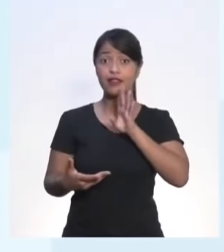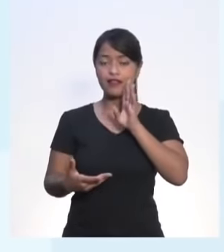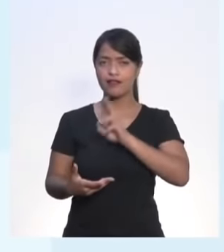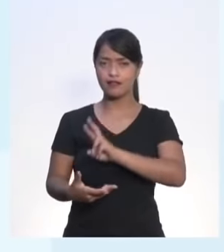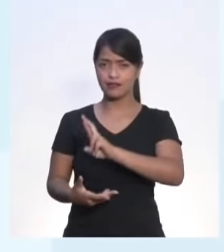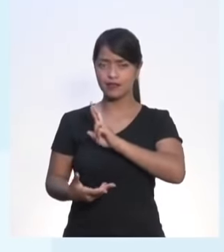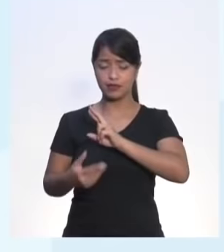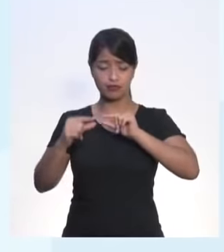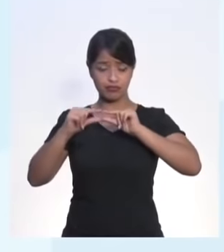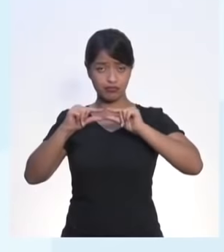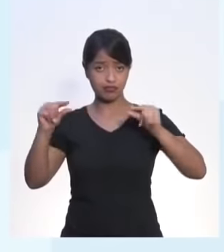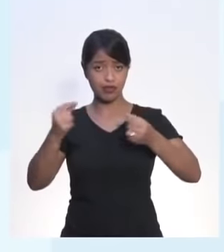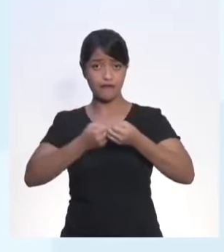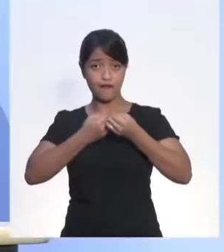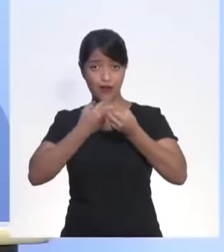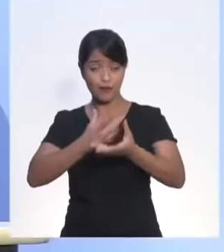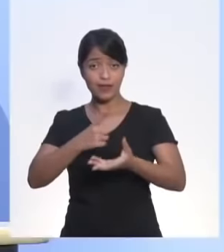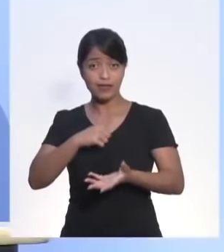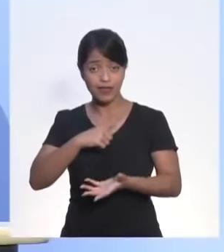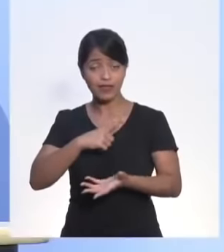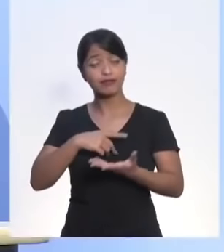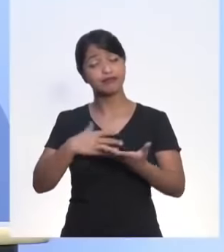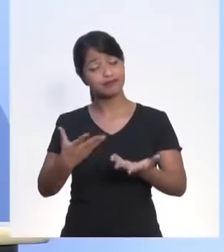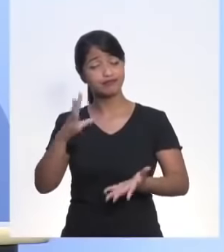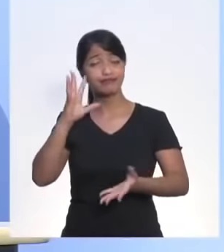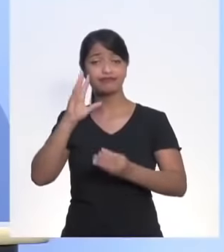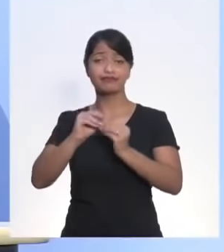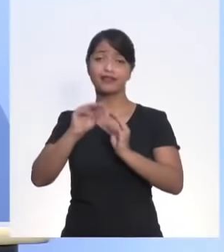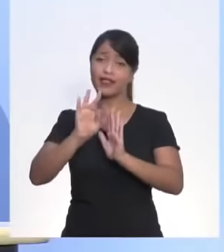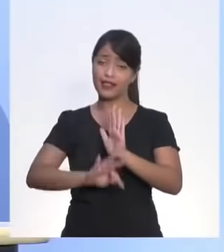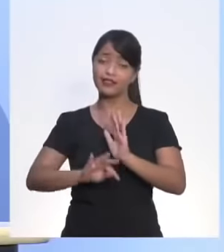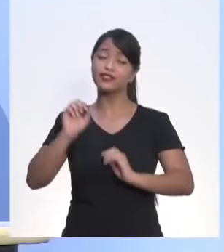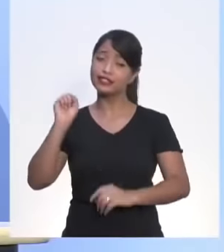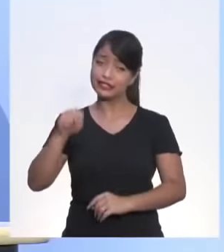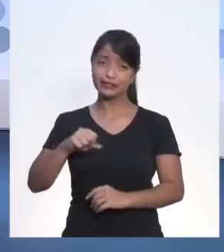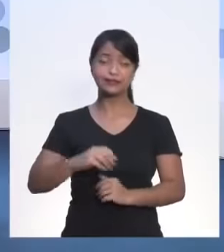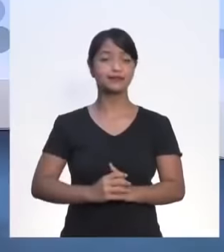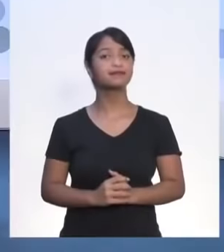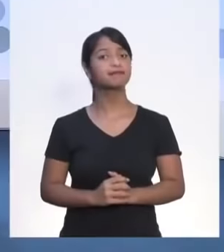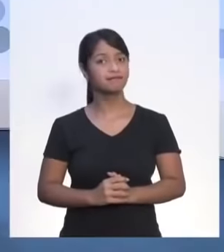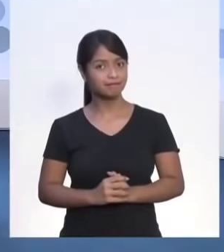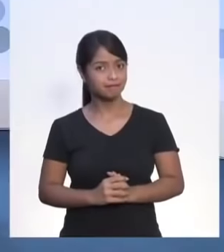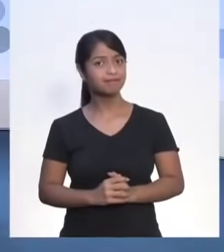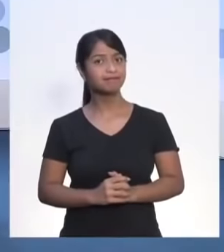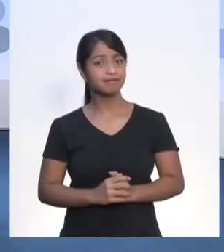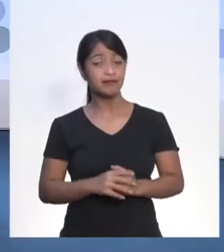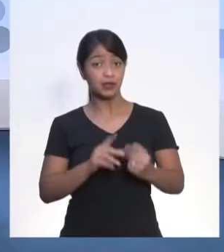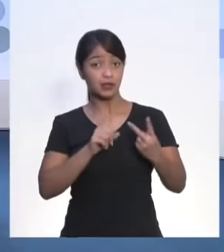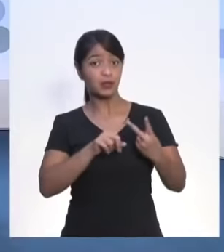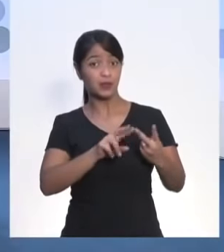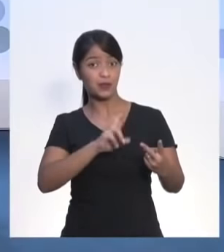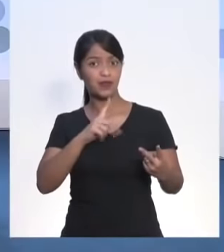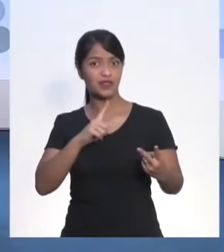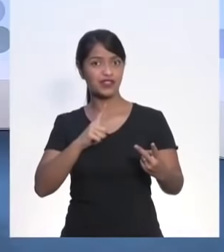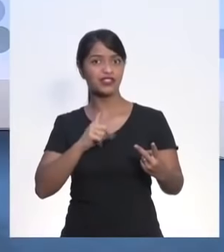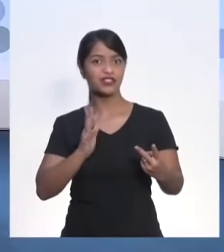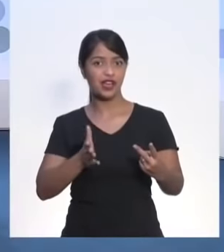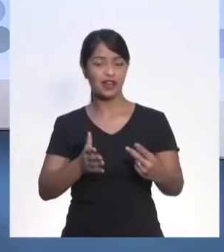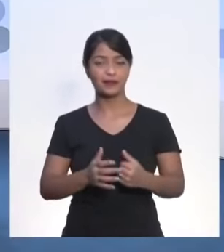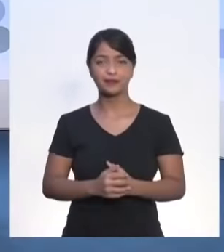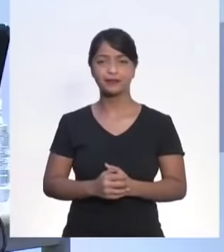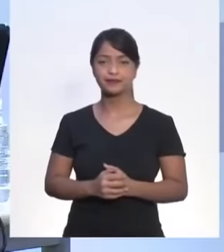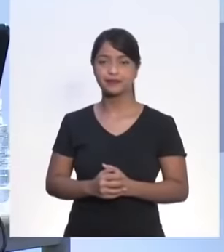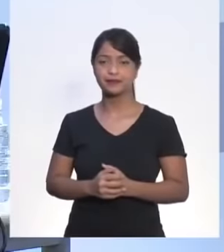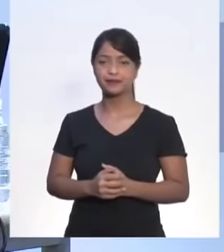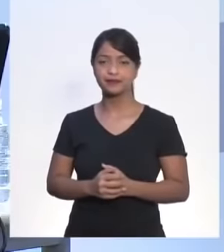se transmite uma mensagem, é texto. Não é? Sim. Muito bem pontuado. Já tem resposta das duas aí. O bom é que vocês